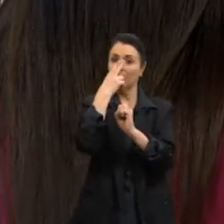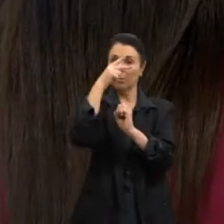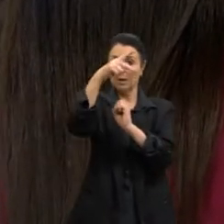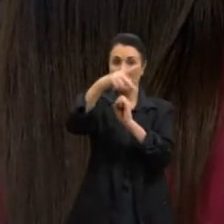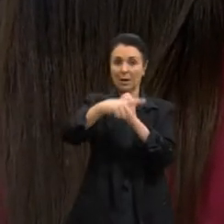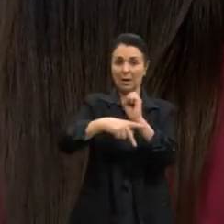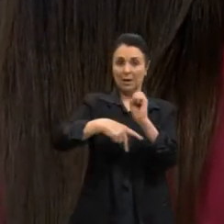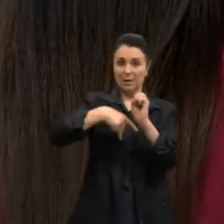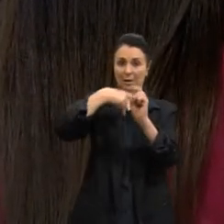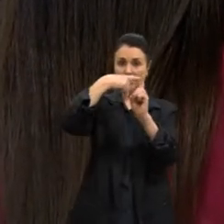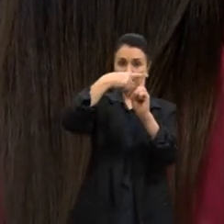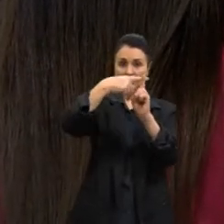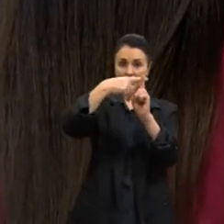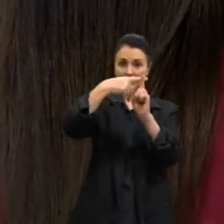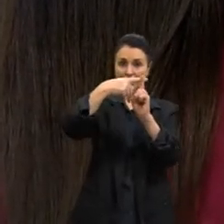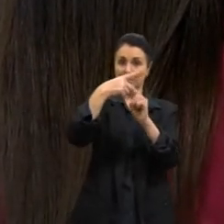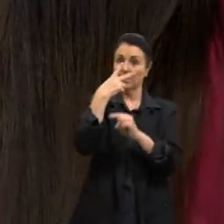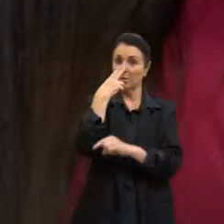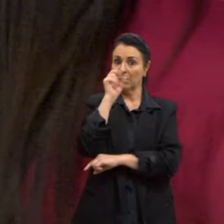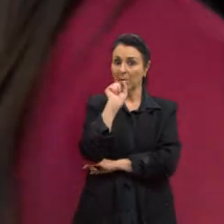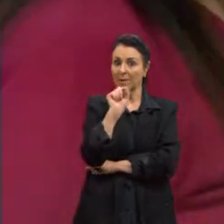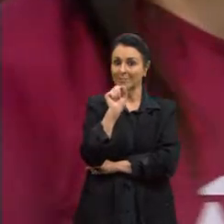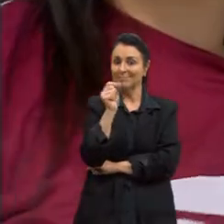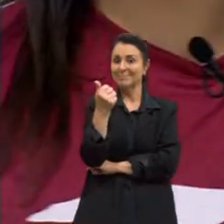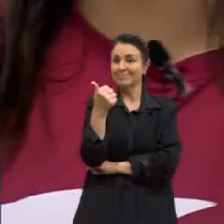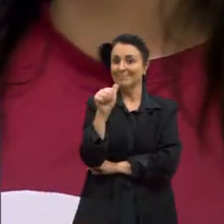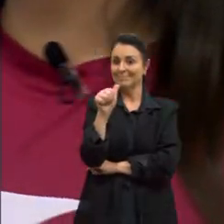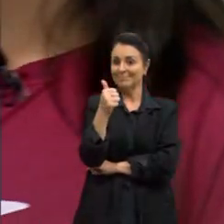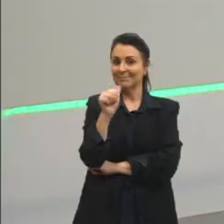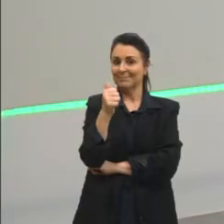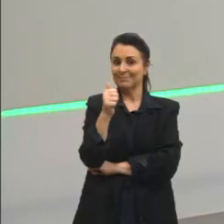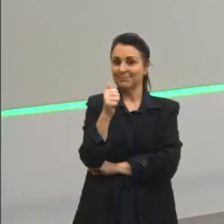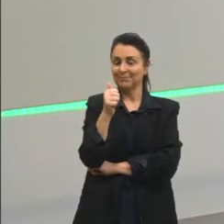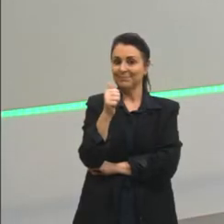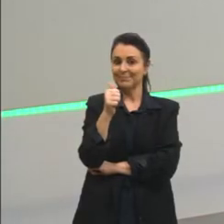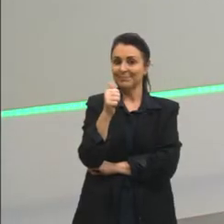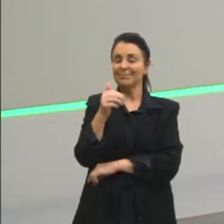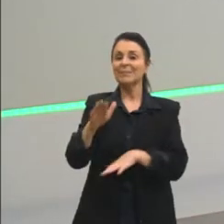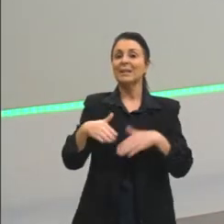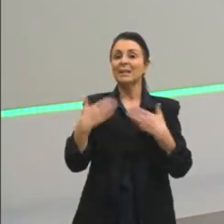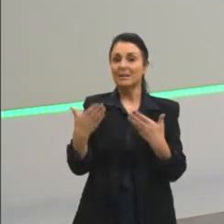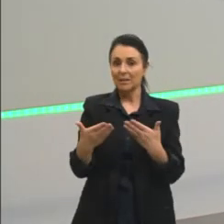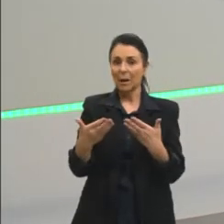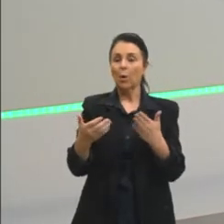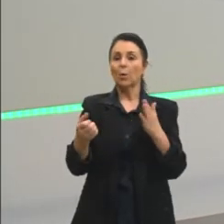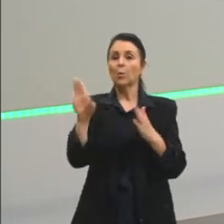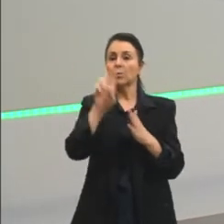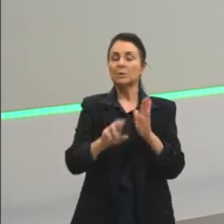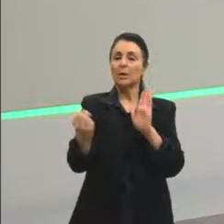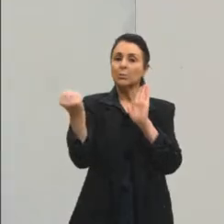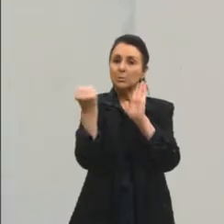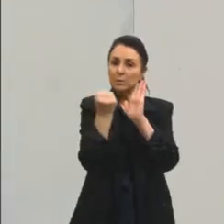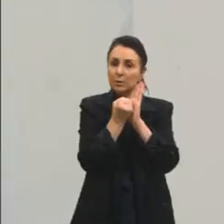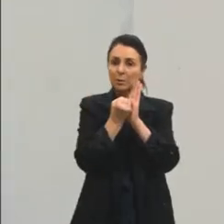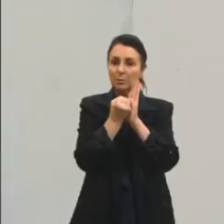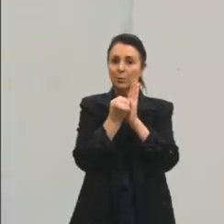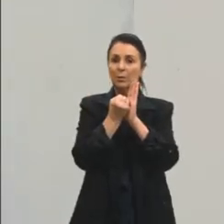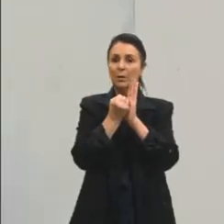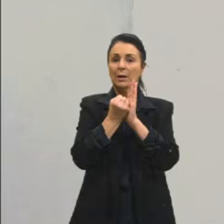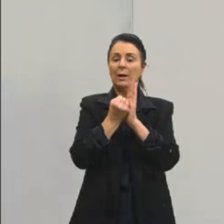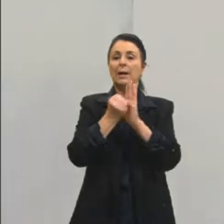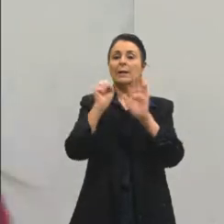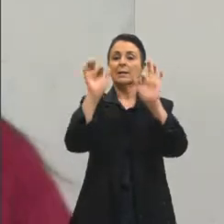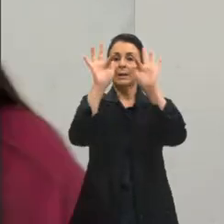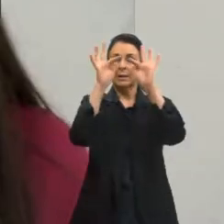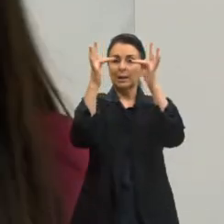que é igual 11 não é mesmo Então a partir desta se a tabela eu consigo extrair